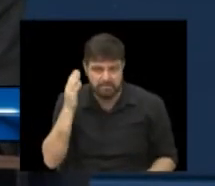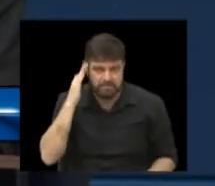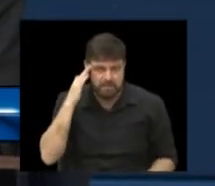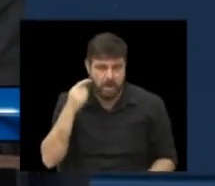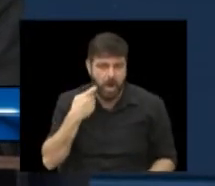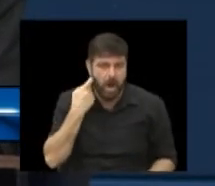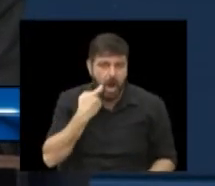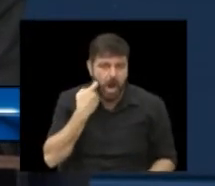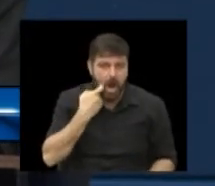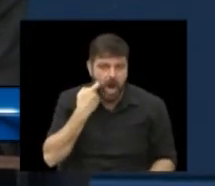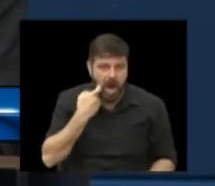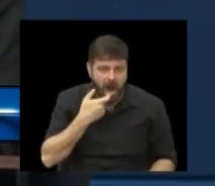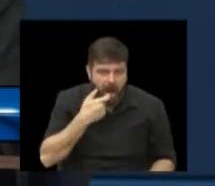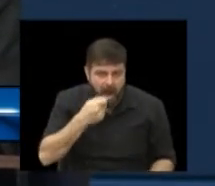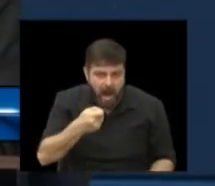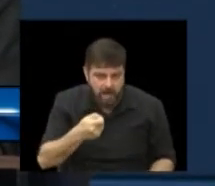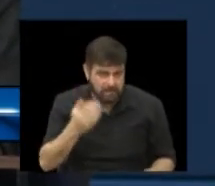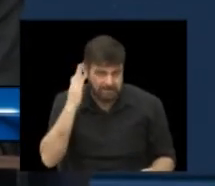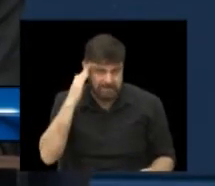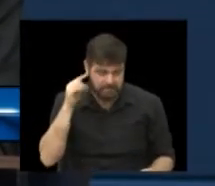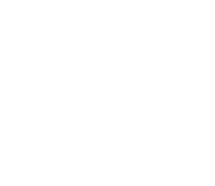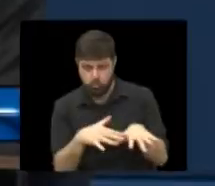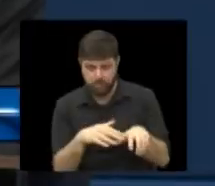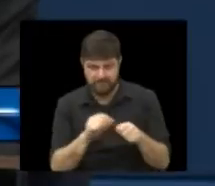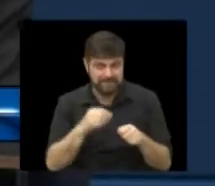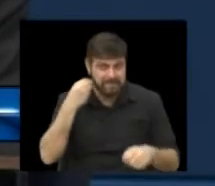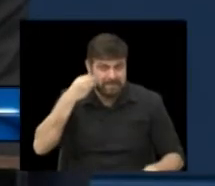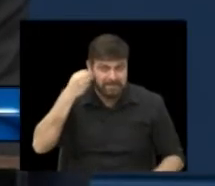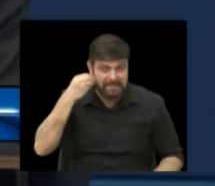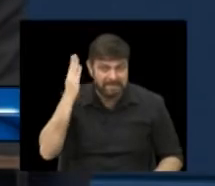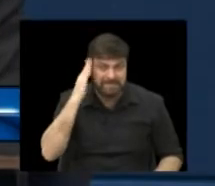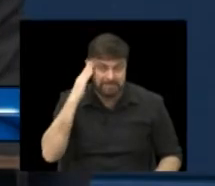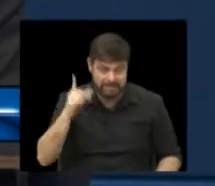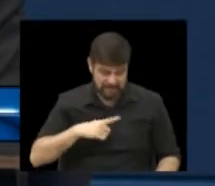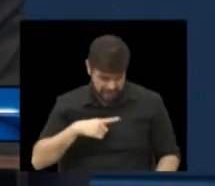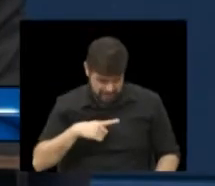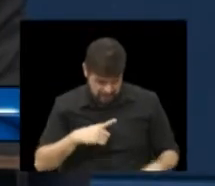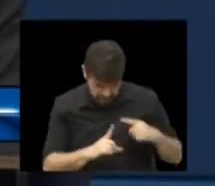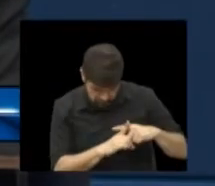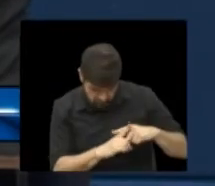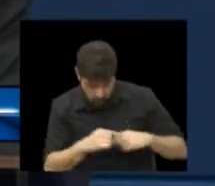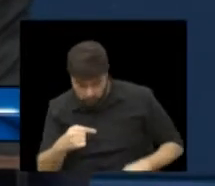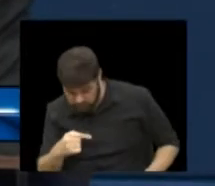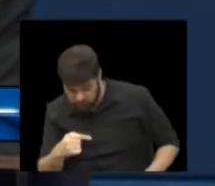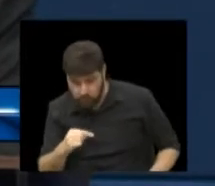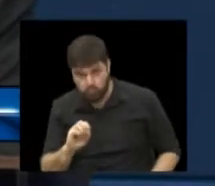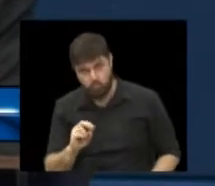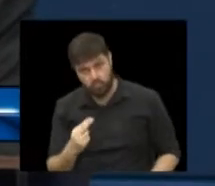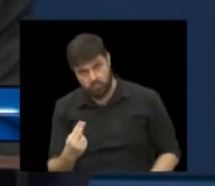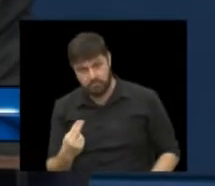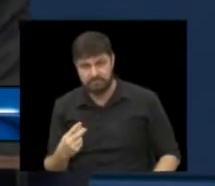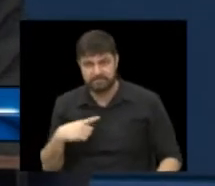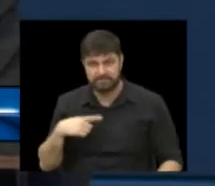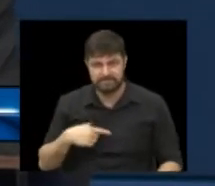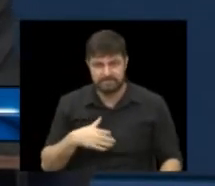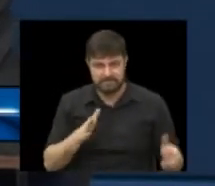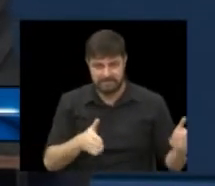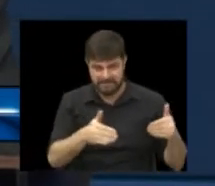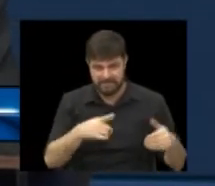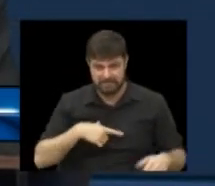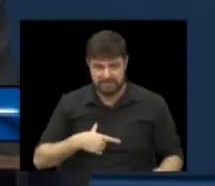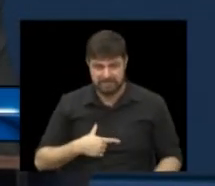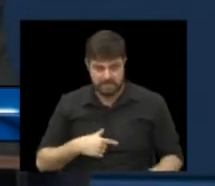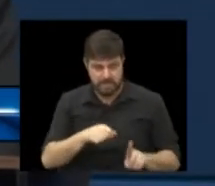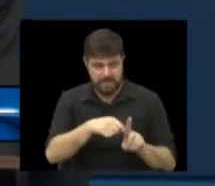para descobrir se a pessoa tem o vírus HIV ou não. Na sala onde é feita a testagem, a temperatura tem que ser de no máximo